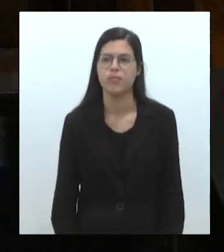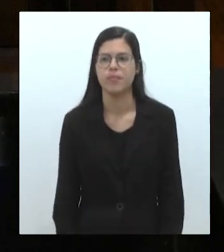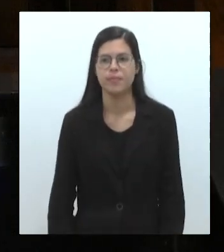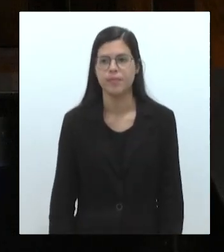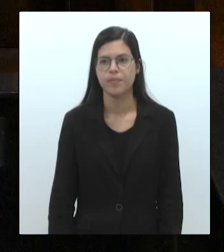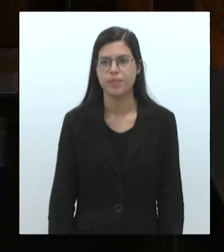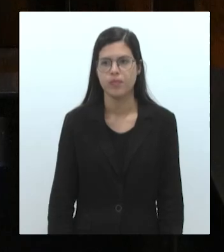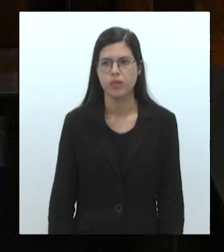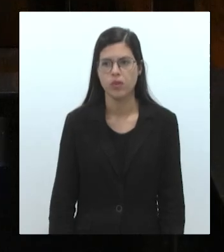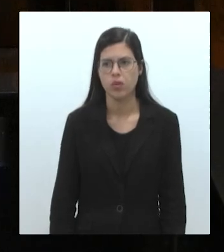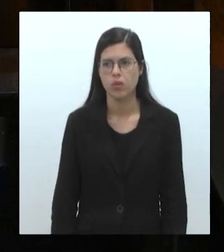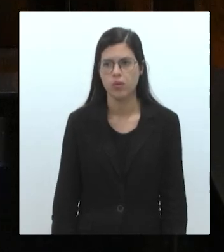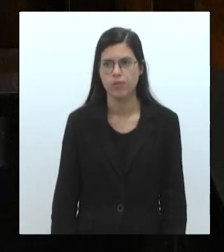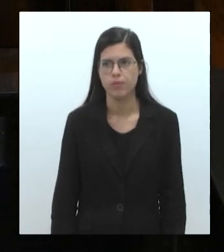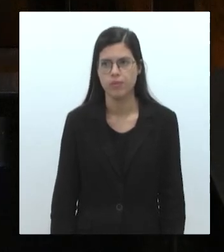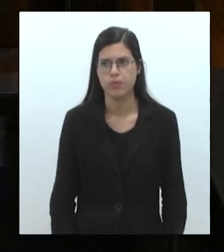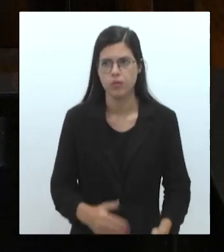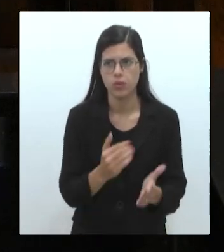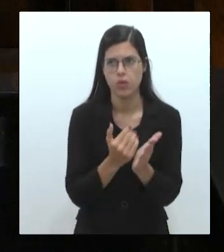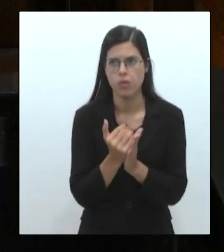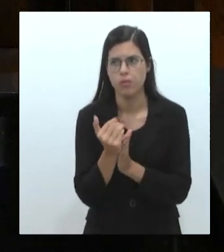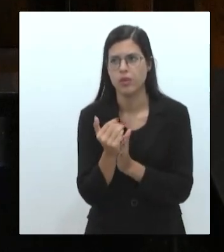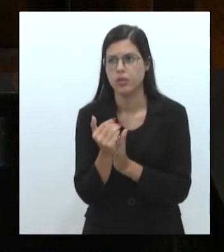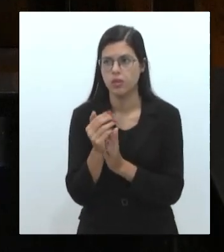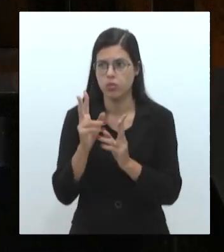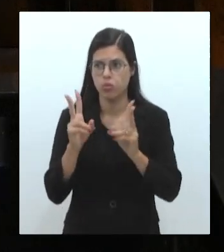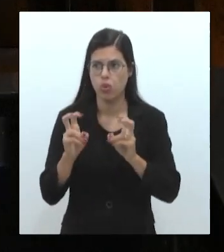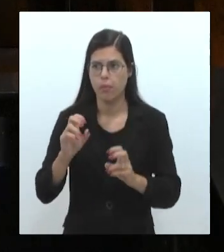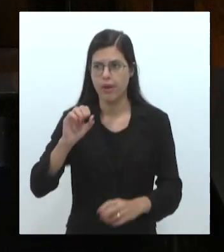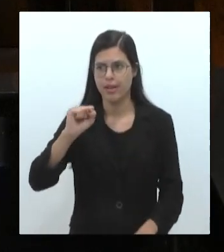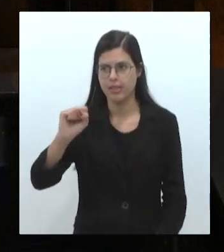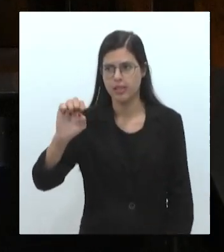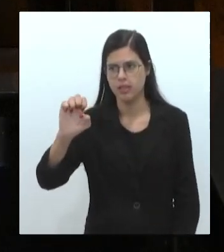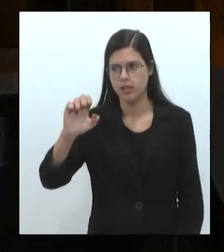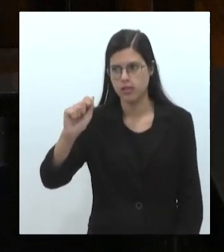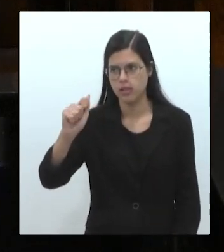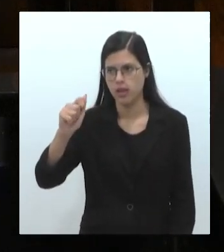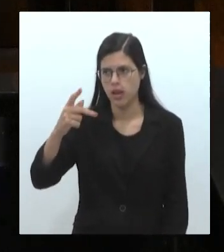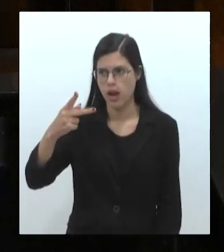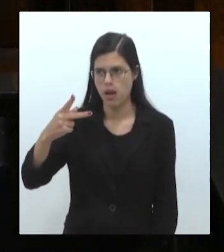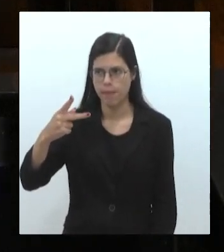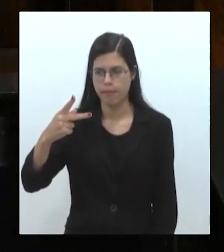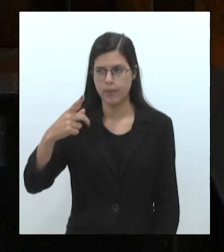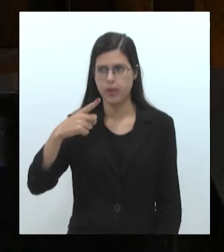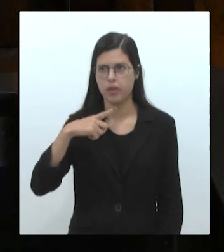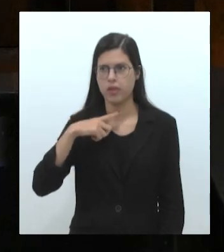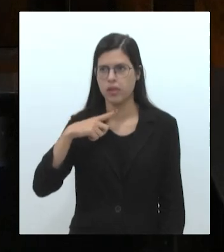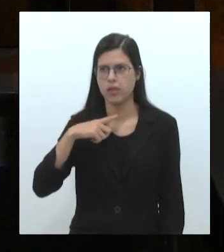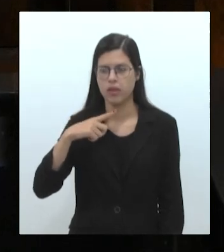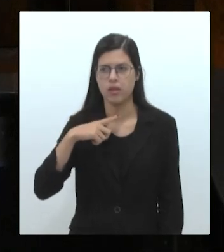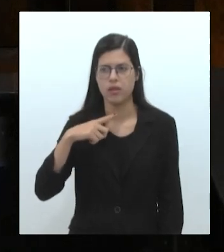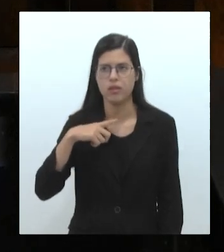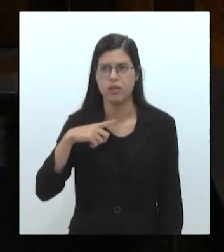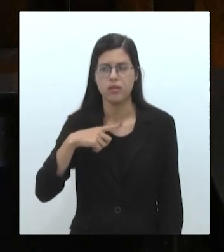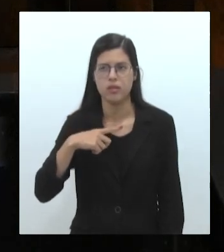Começando com a questão da SEAP, a gente tem agora as cantinas que